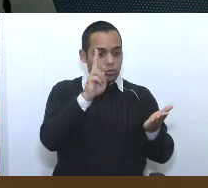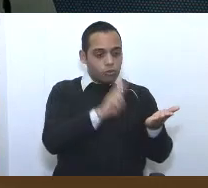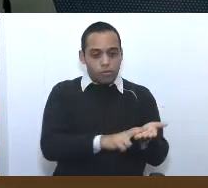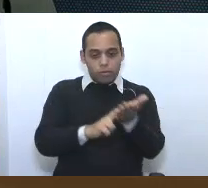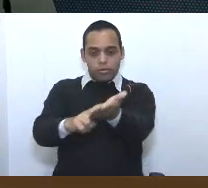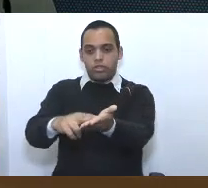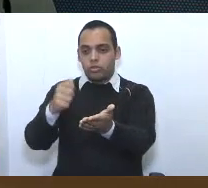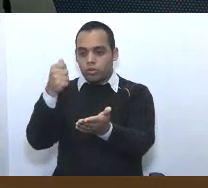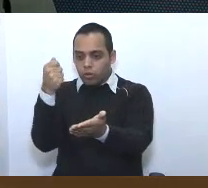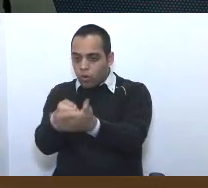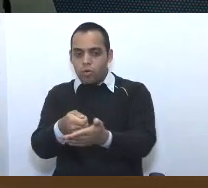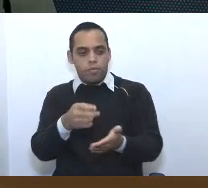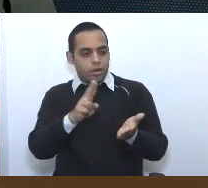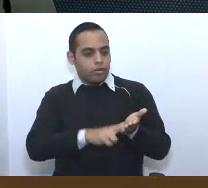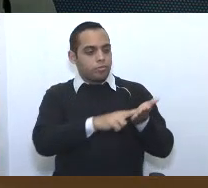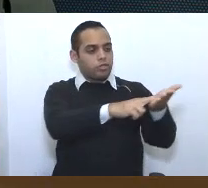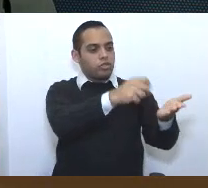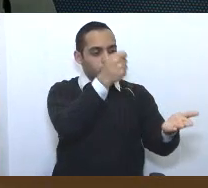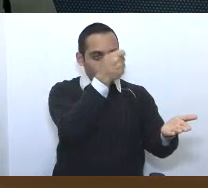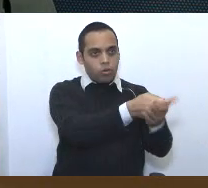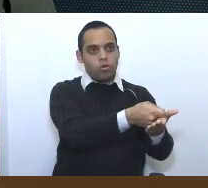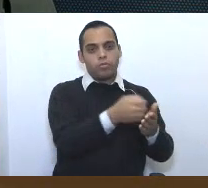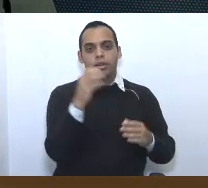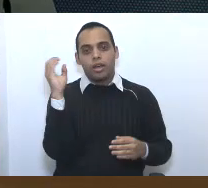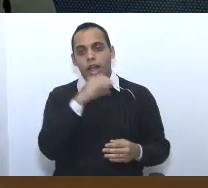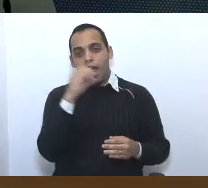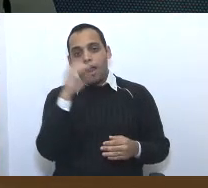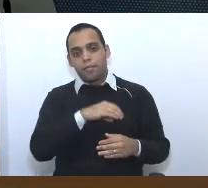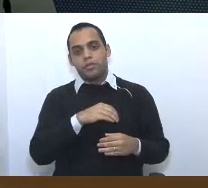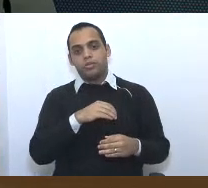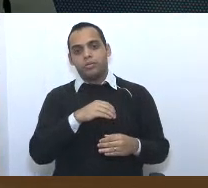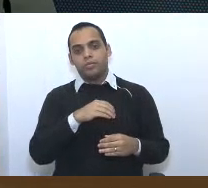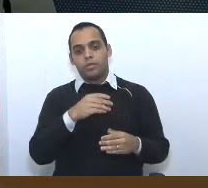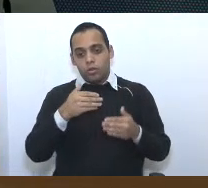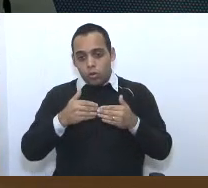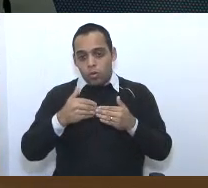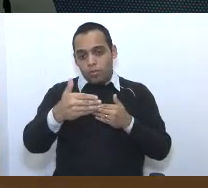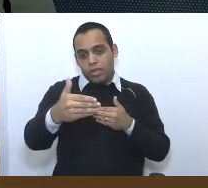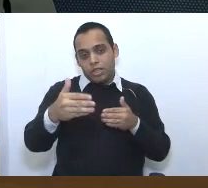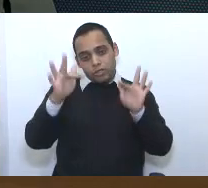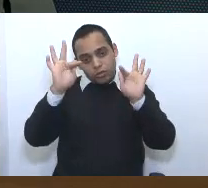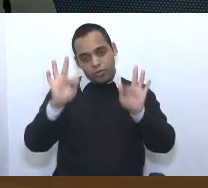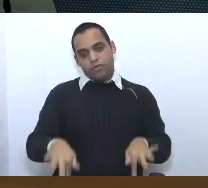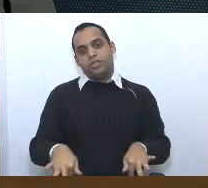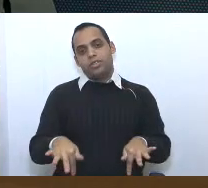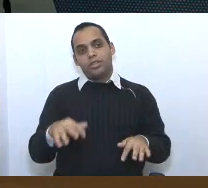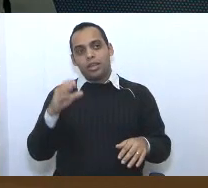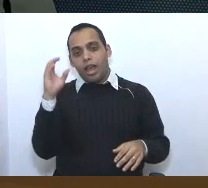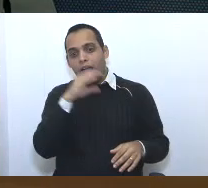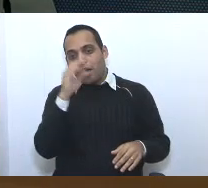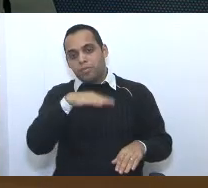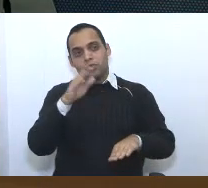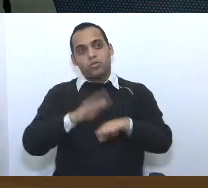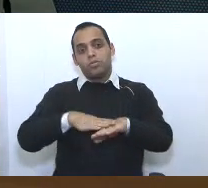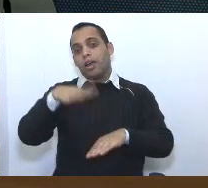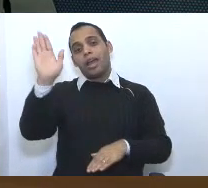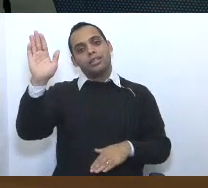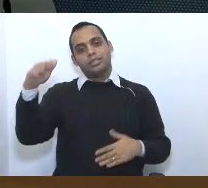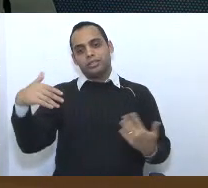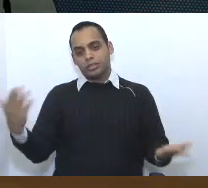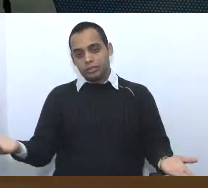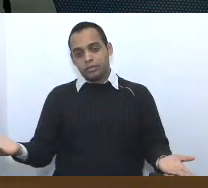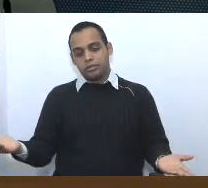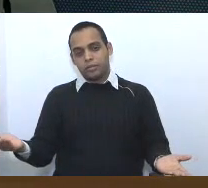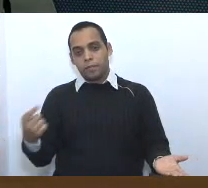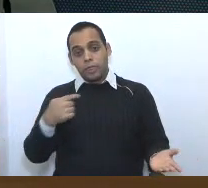isto vai causar celeridade entre o início e o final de uma licitação, estando dentro da Secretaria de Assuntos Jurídicos. E